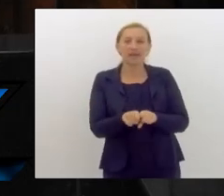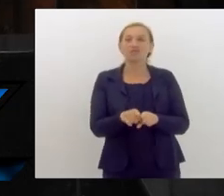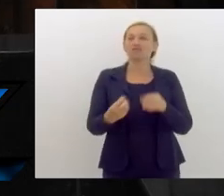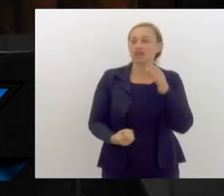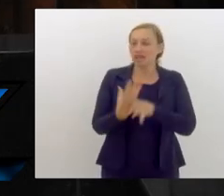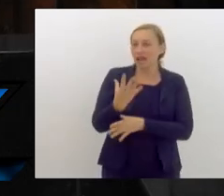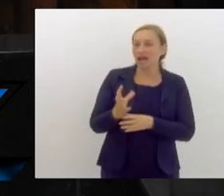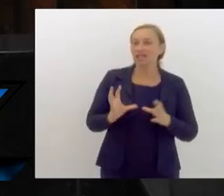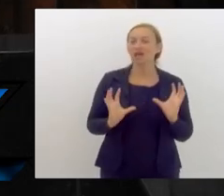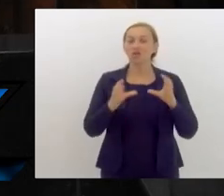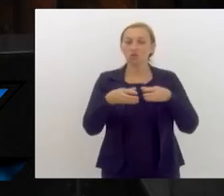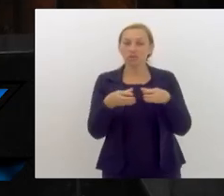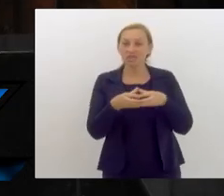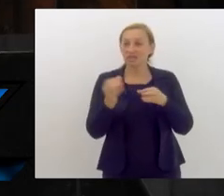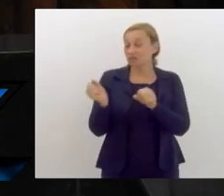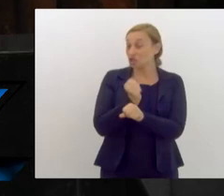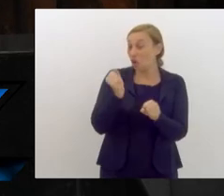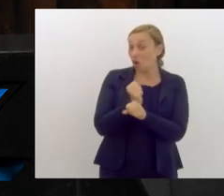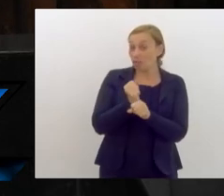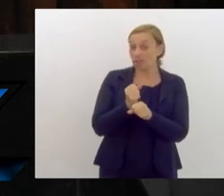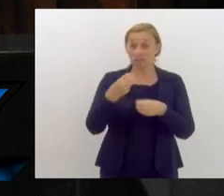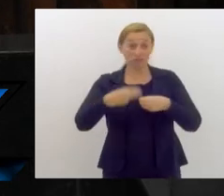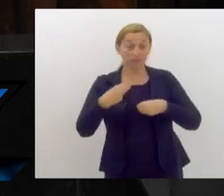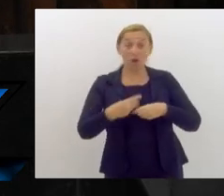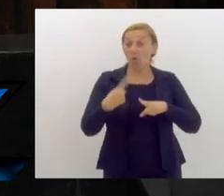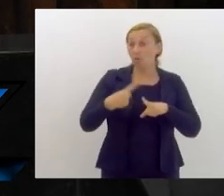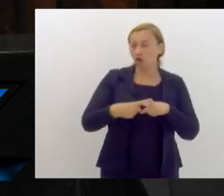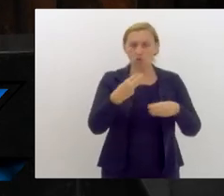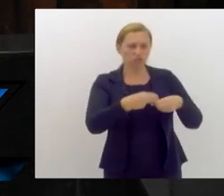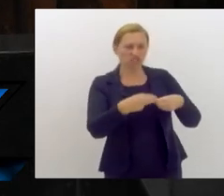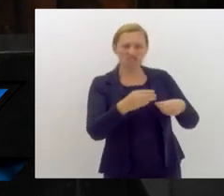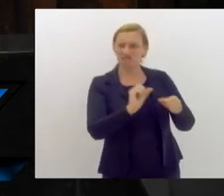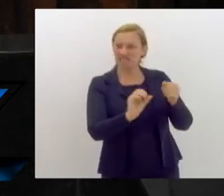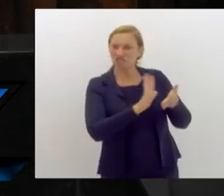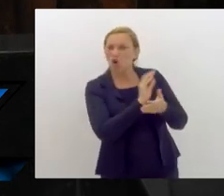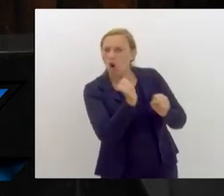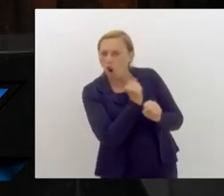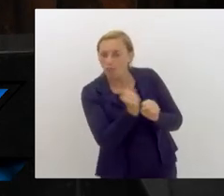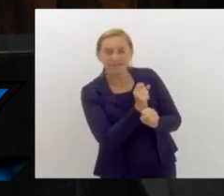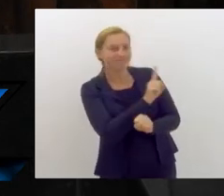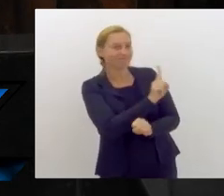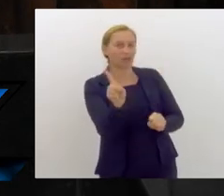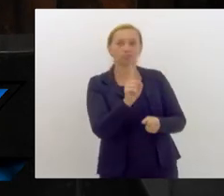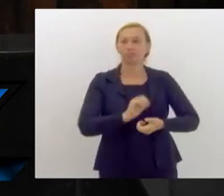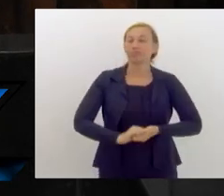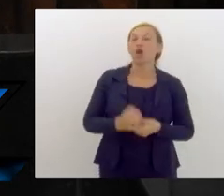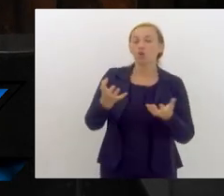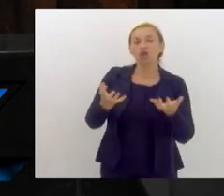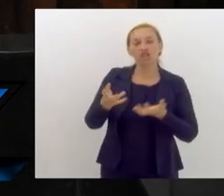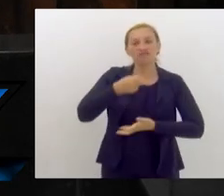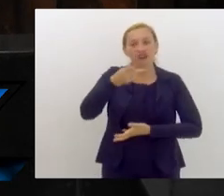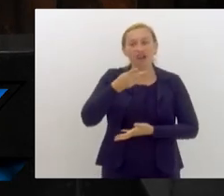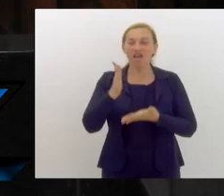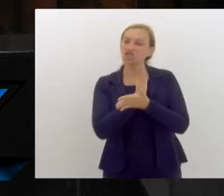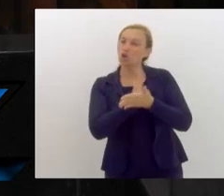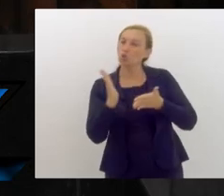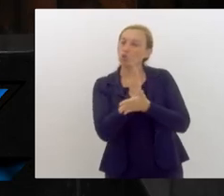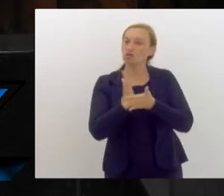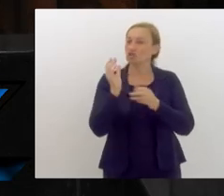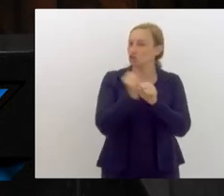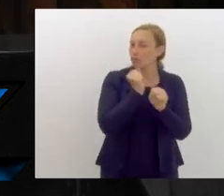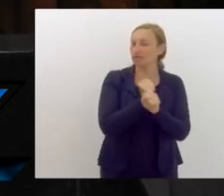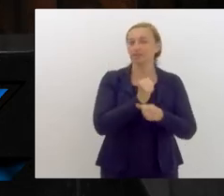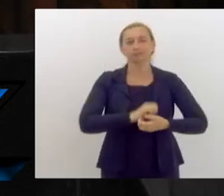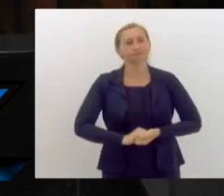para fiscalização de obras municipais porque o município não tá fazendo obras eu queria que falar de algumas obras